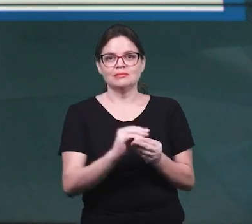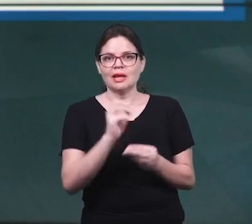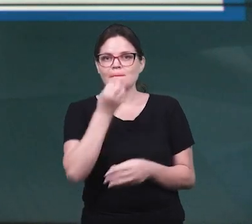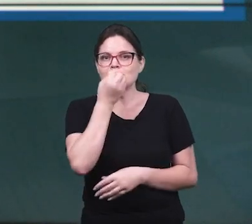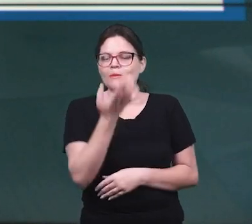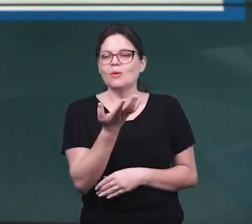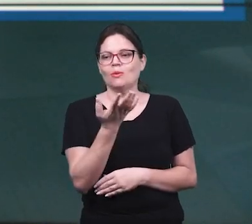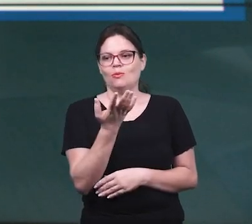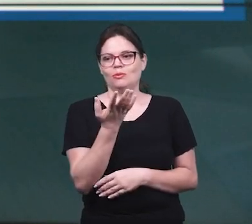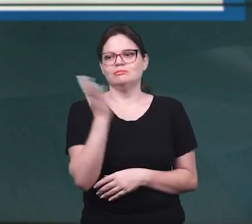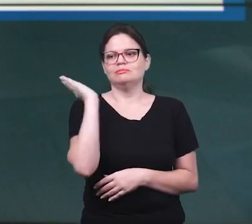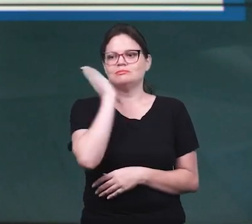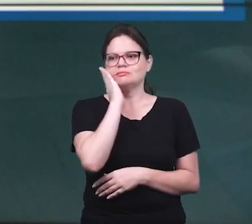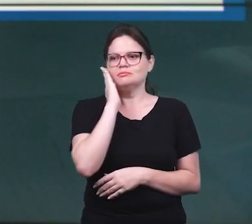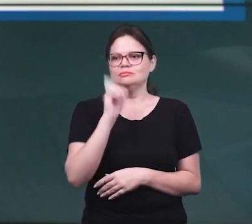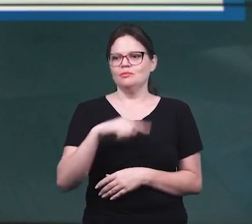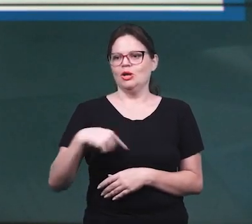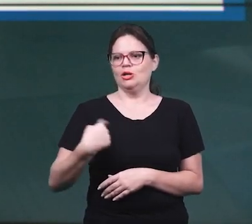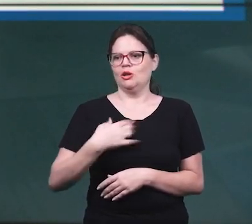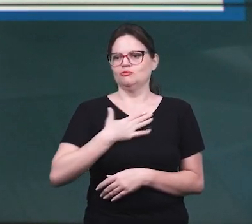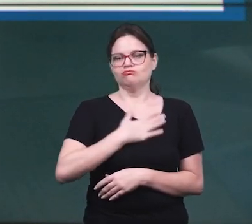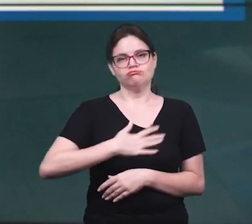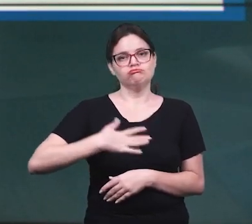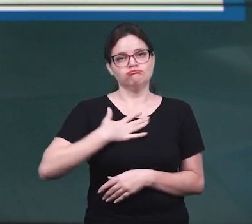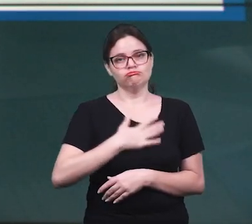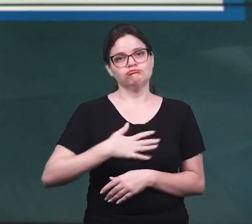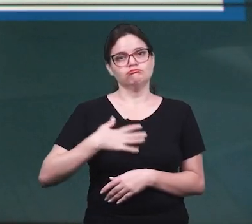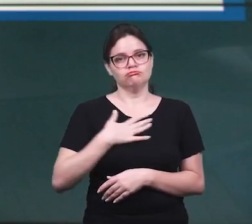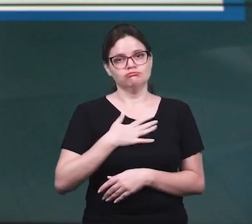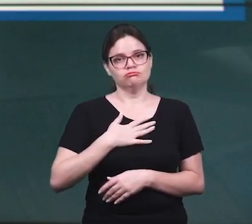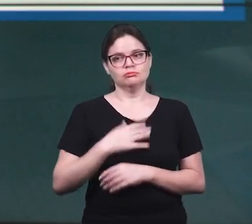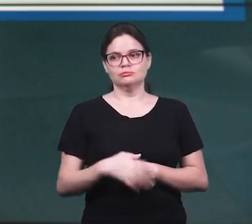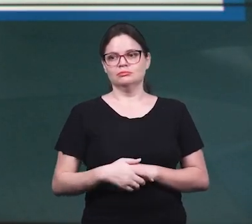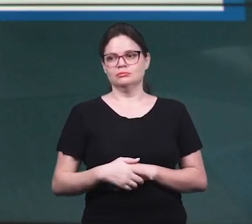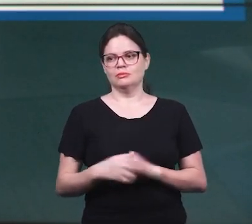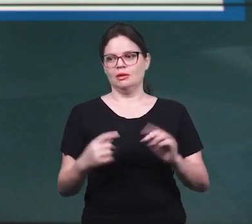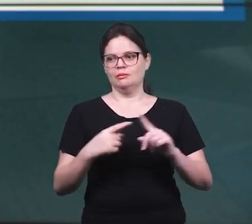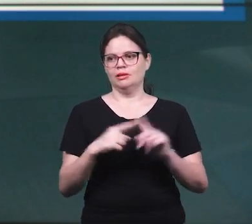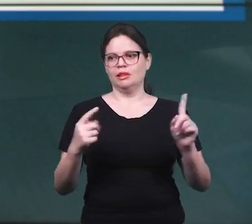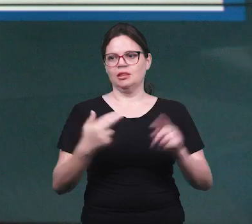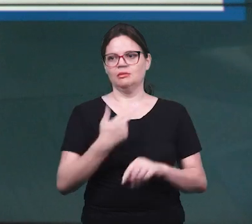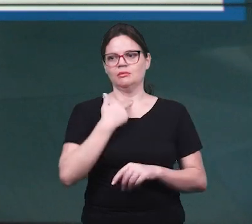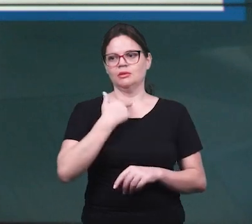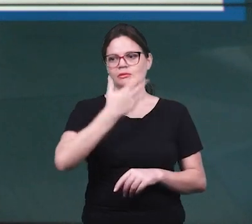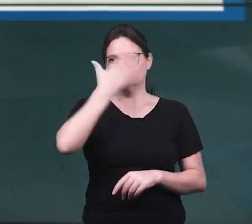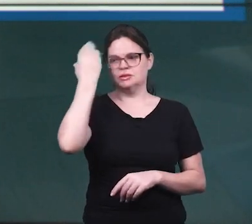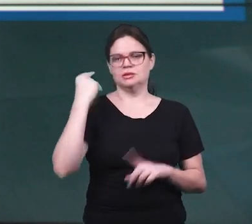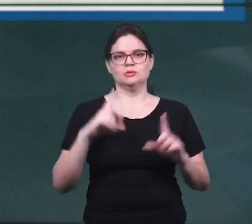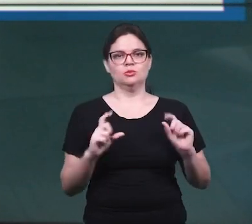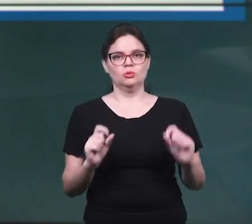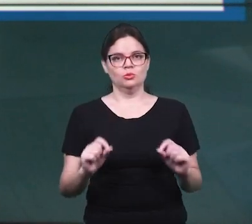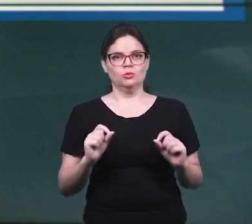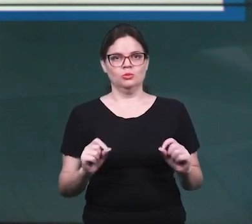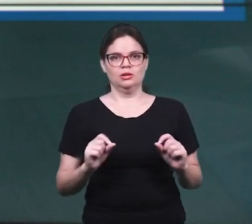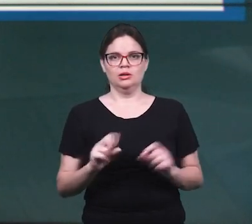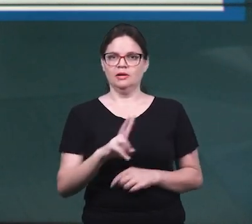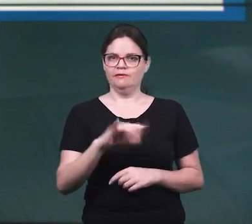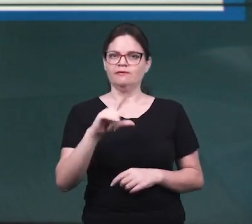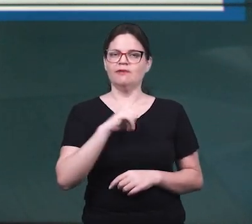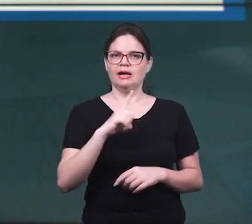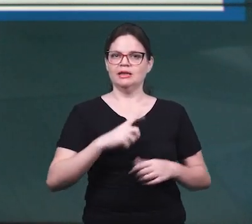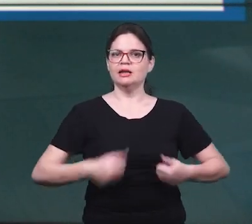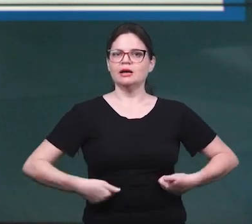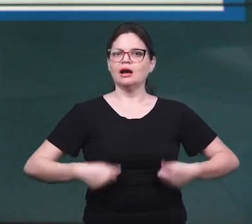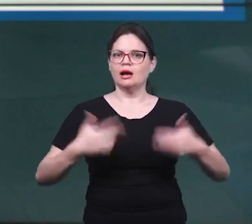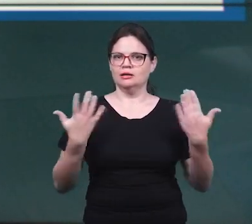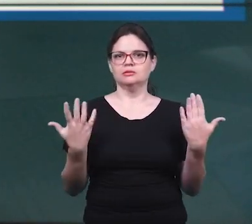boas que nós gostamos de fazer. Não podemos esquecer de uma coisa, vai gerar gasto e